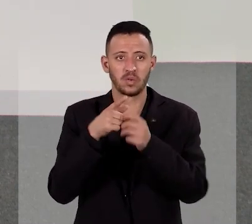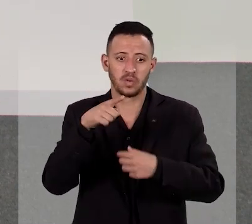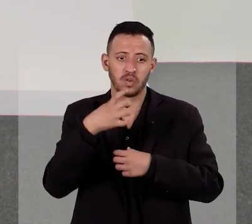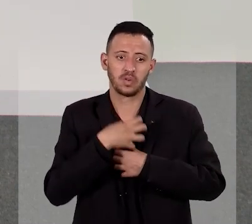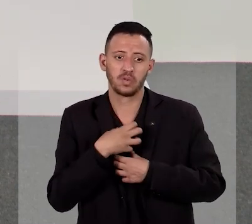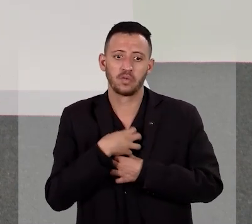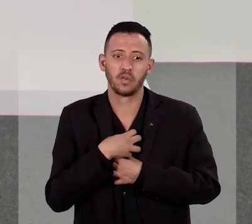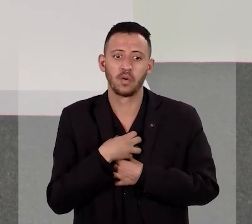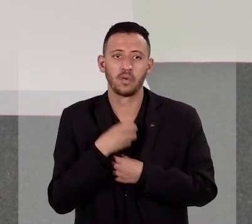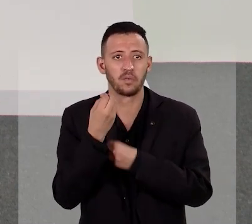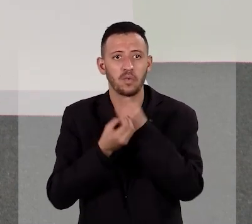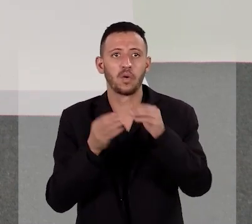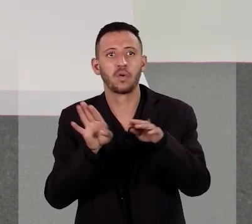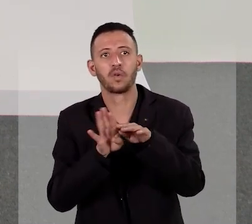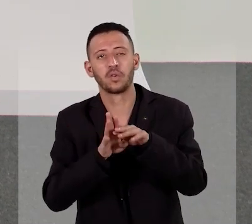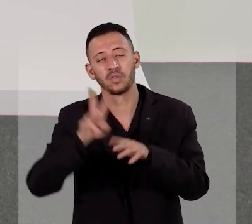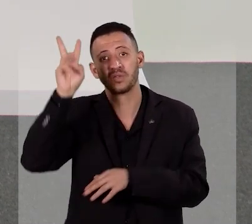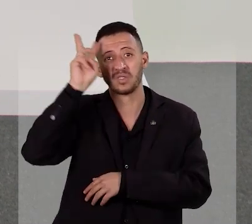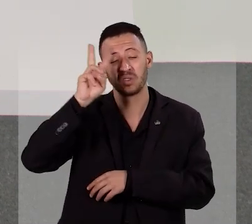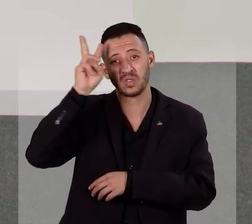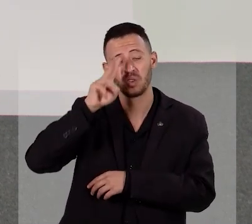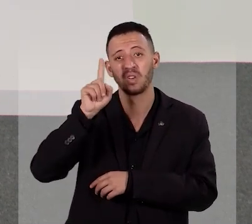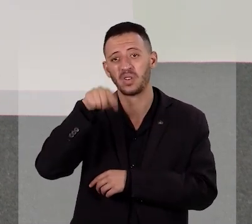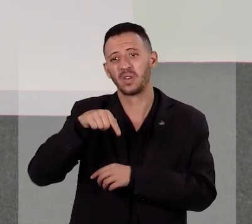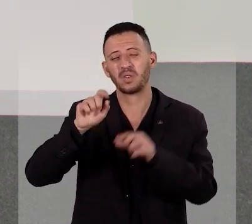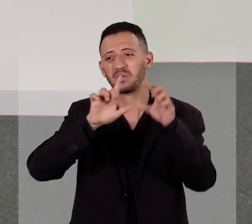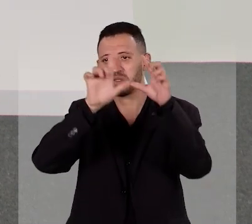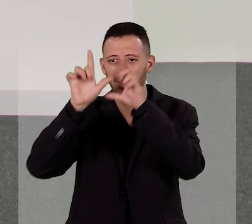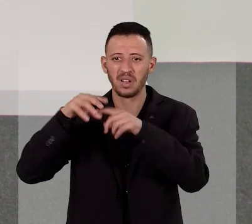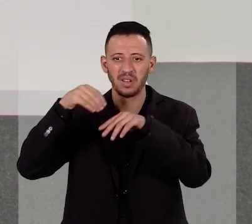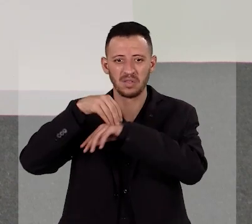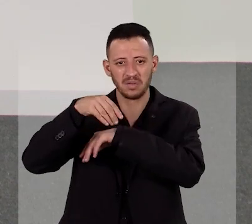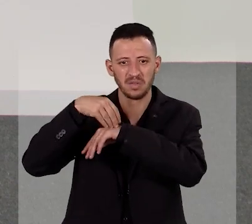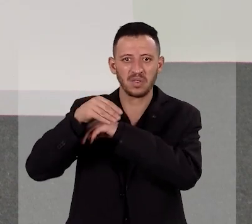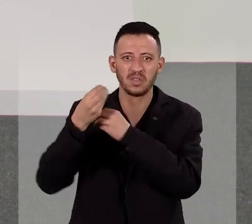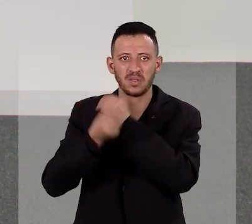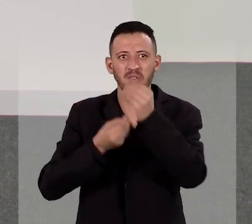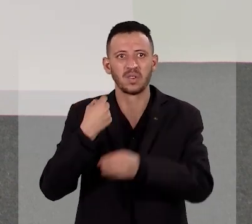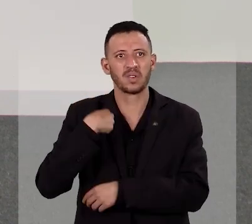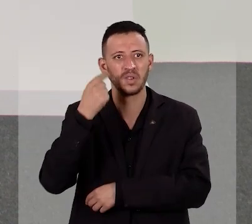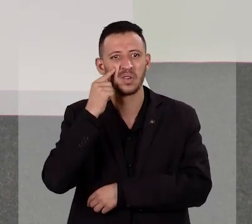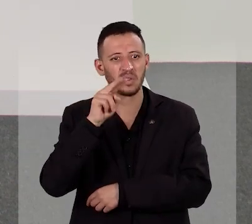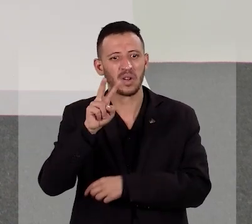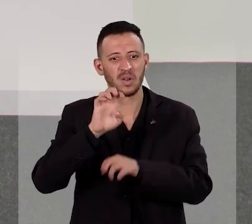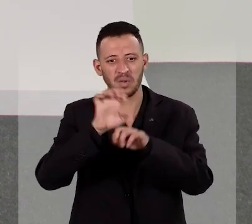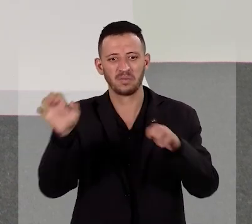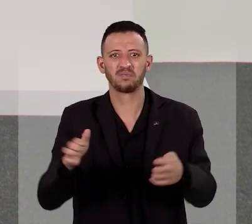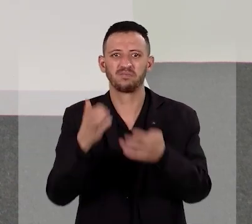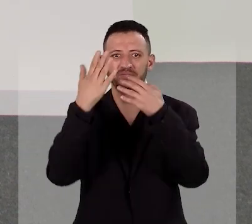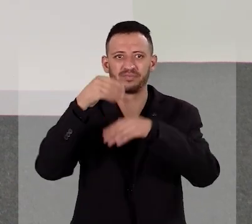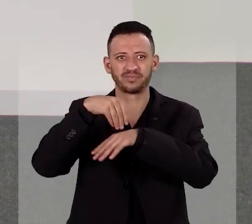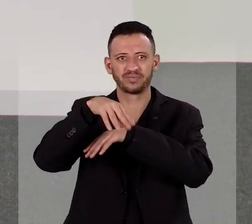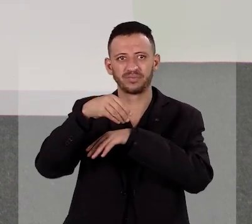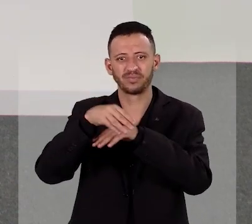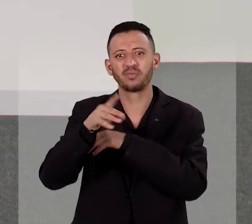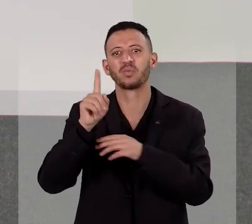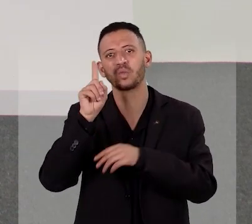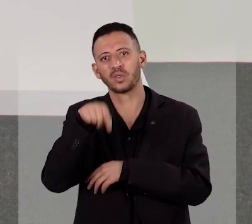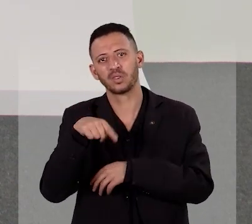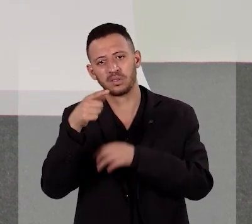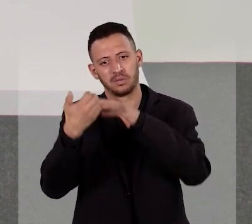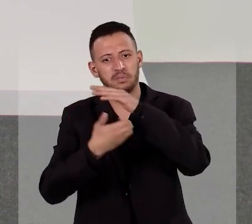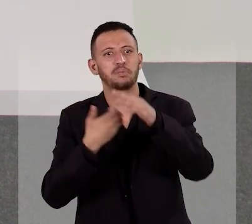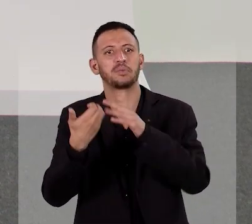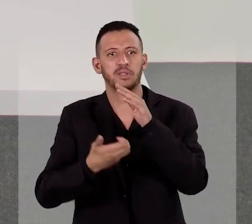é feita tanto de forma lúdica, como através de histórias em quadrinho, cartilhas, quando realizamos eventos e